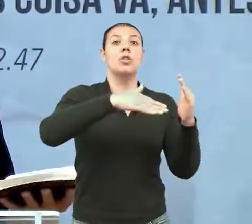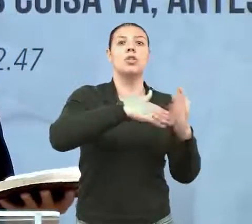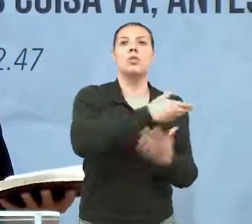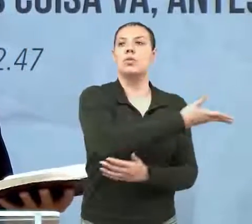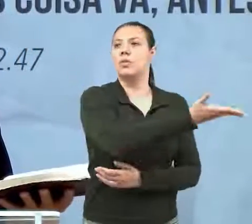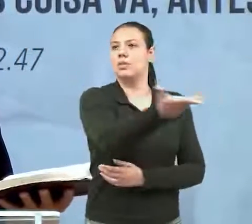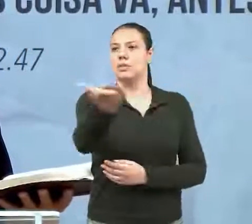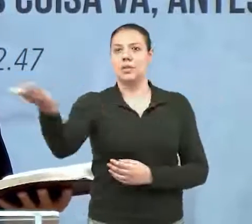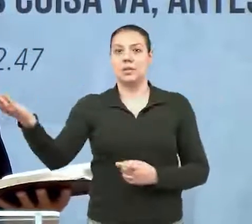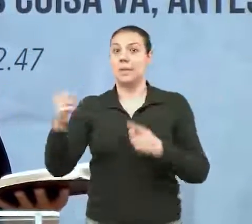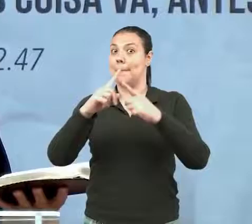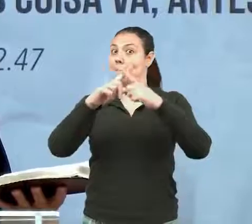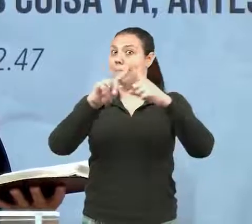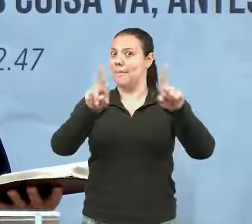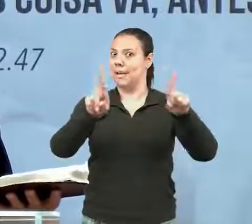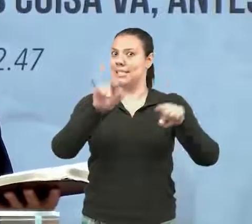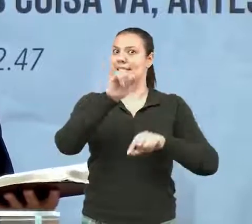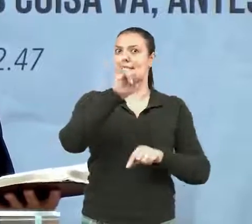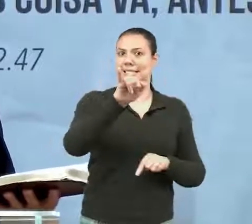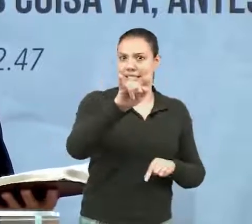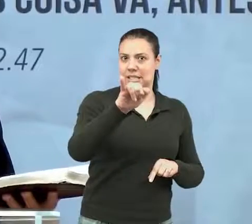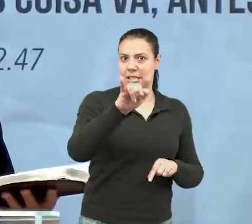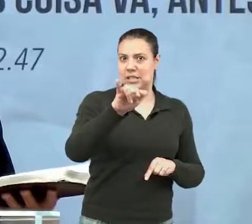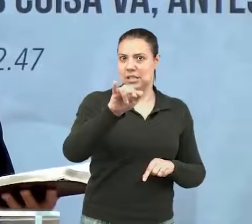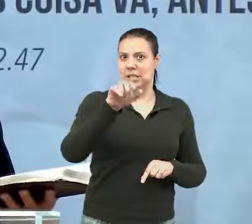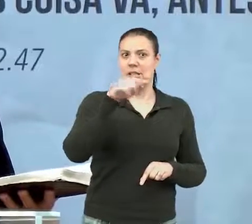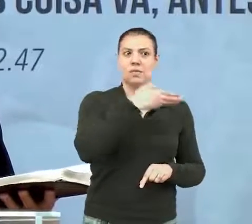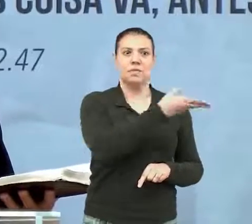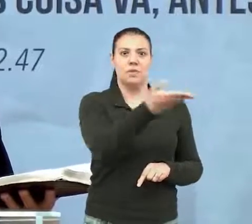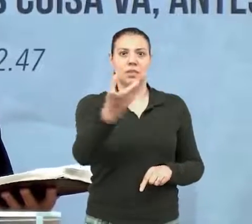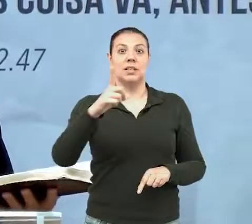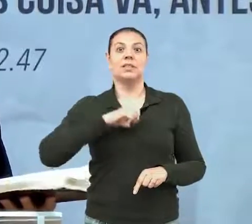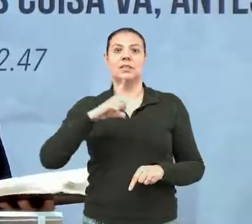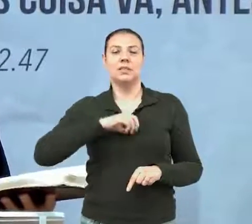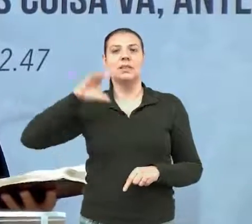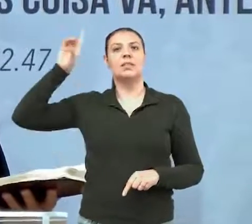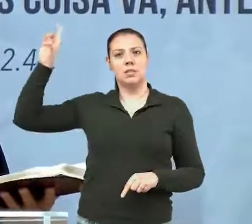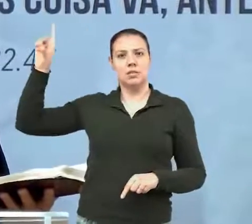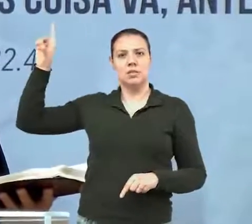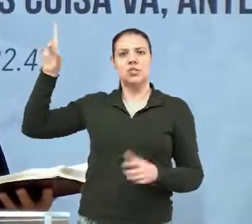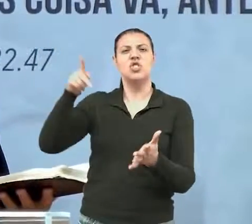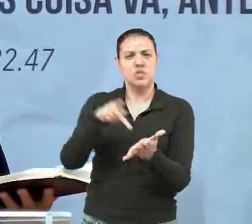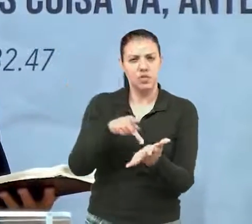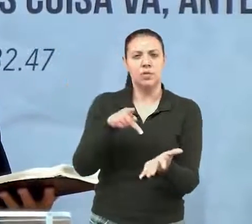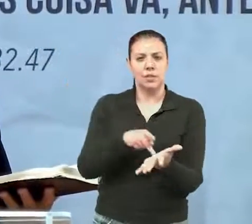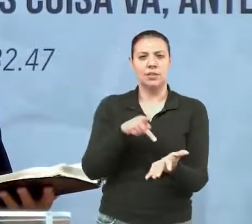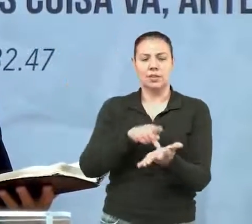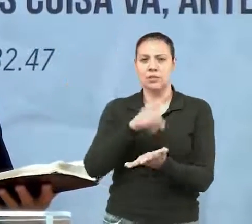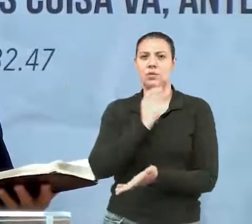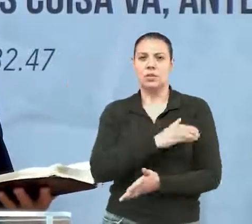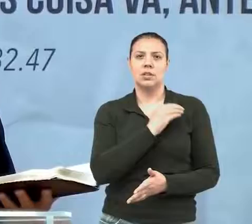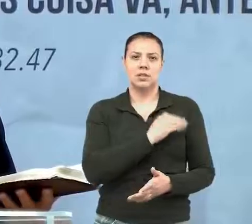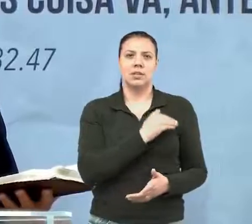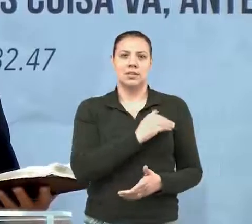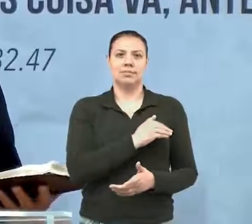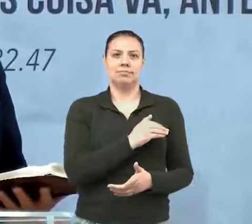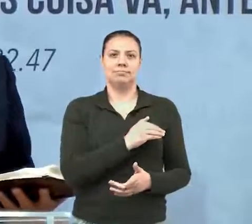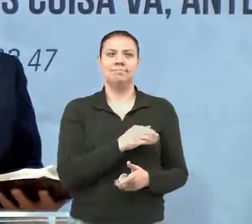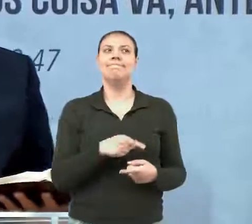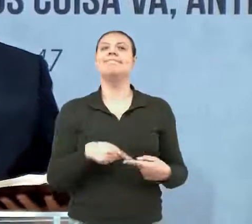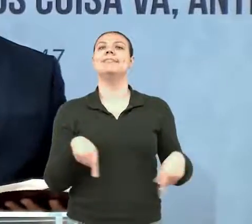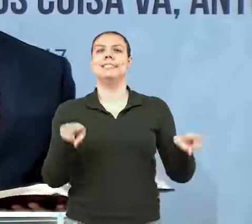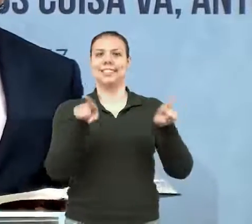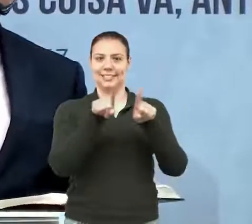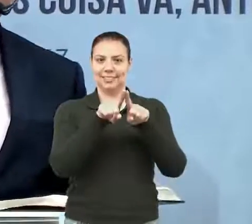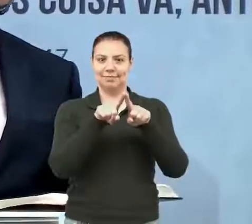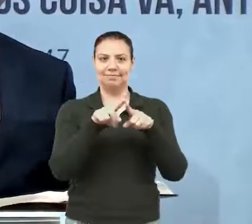tem Deus, o único Deus vivo e verdadeiro, como seu Deus, então você pode vencer